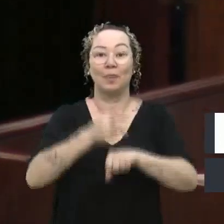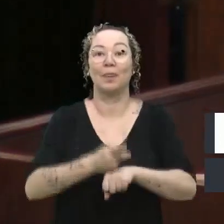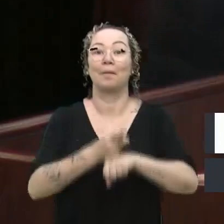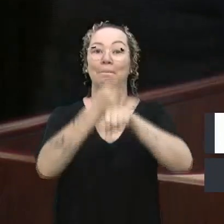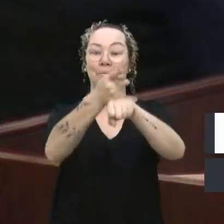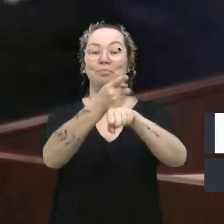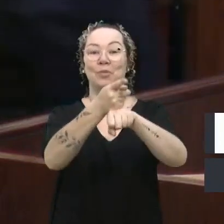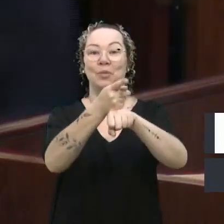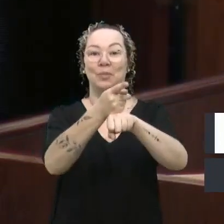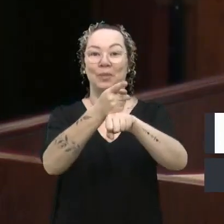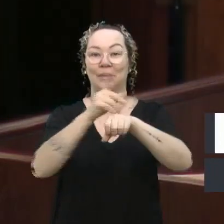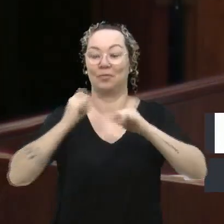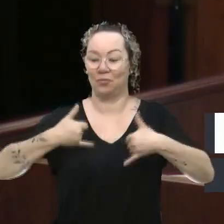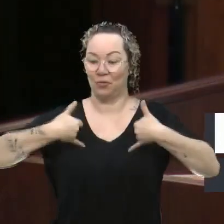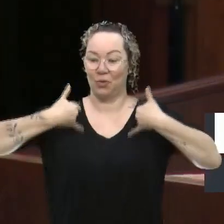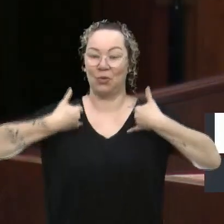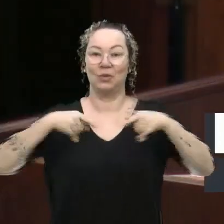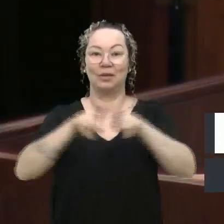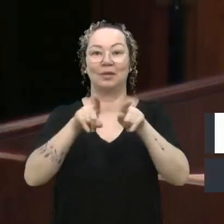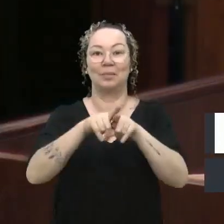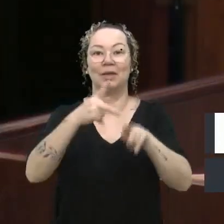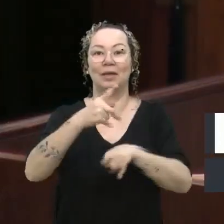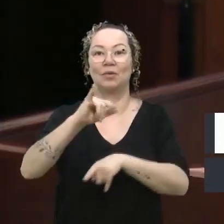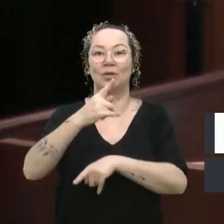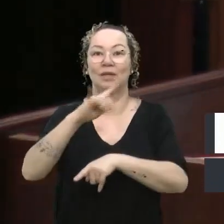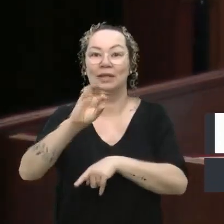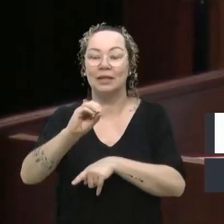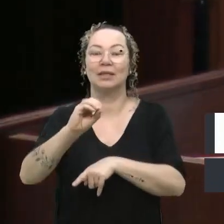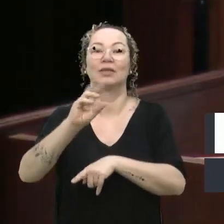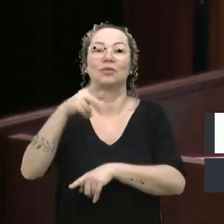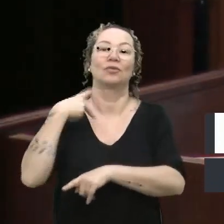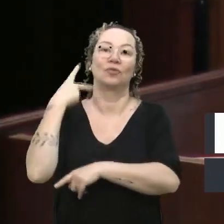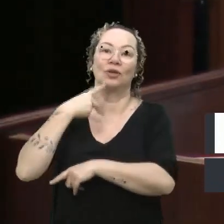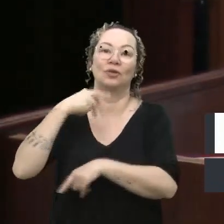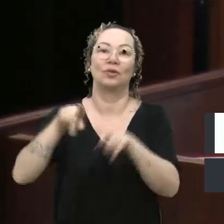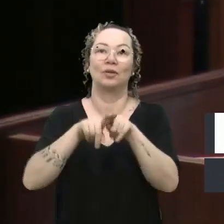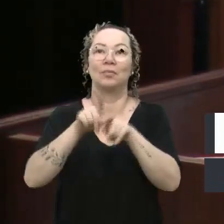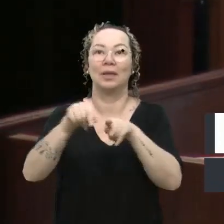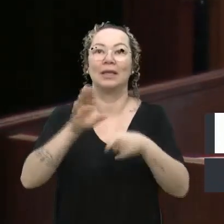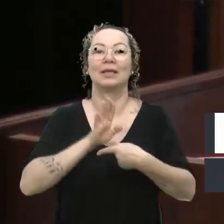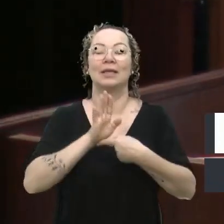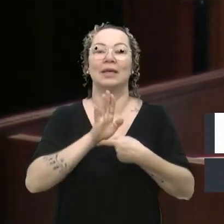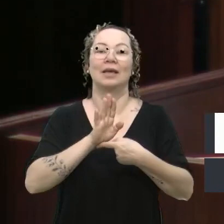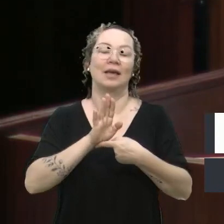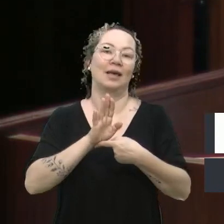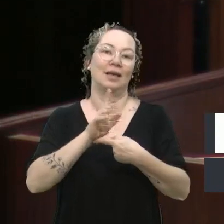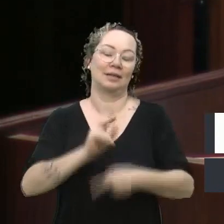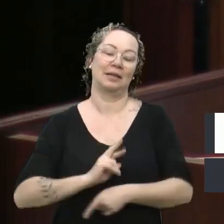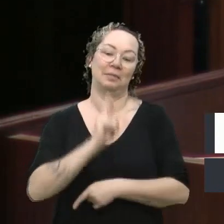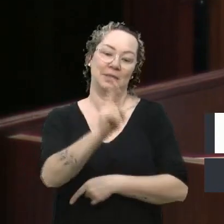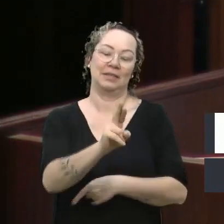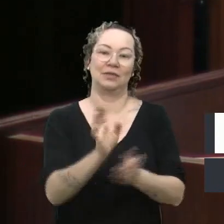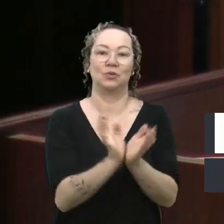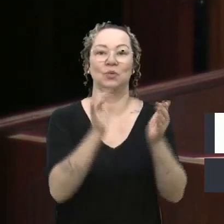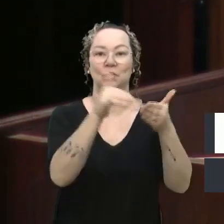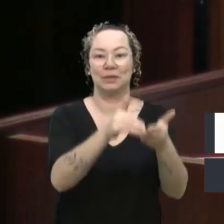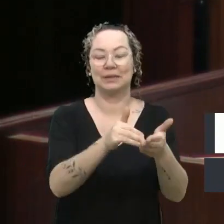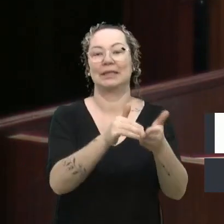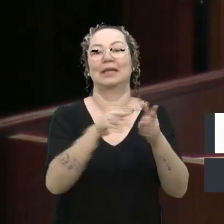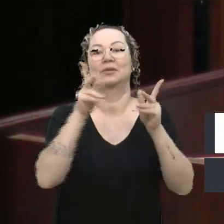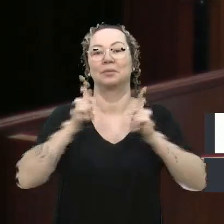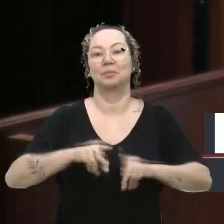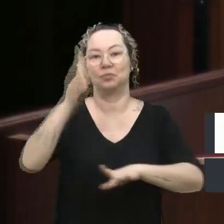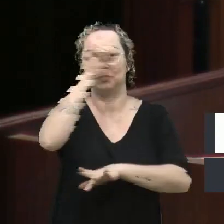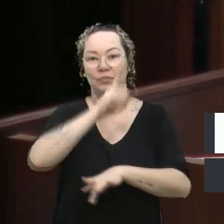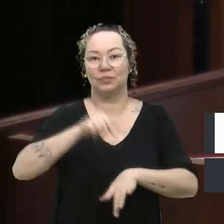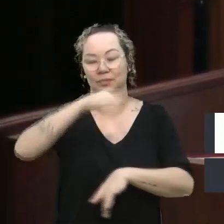orgulho, ao Kiko Girardi, que está aqui representando o Conselho Municipal da Pessoa com Deficiência, ao presidente, que também